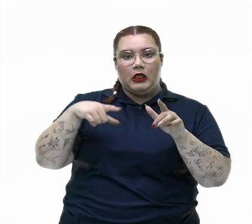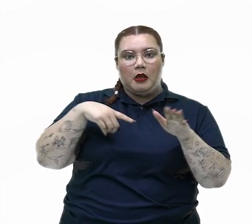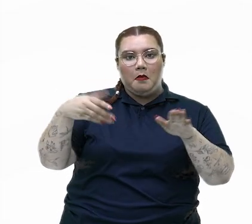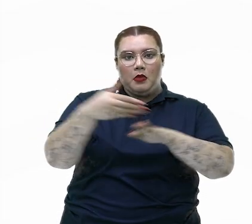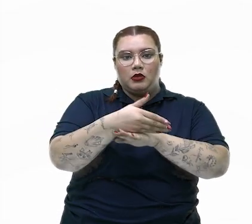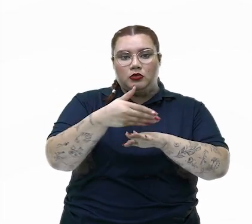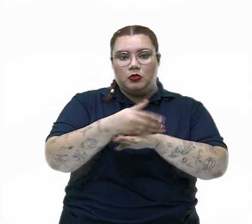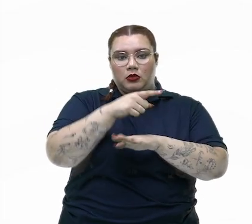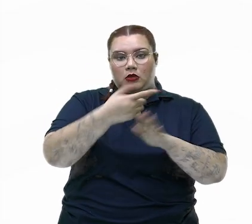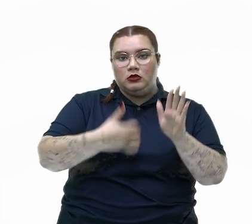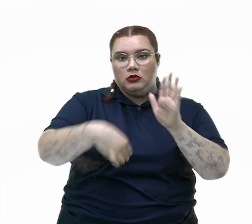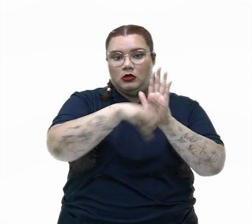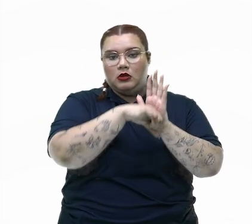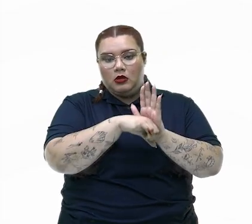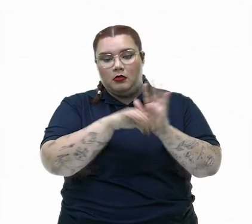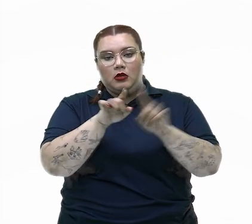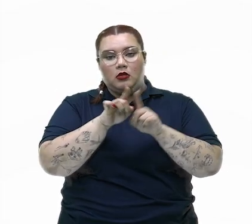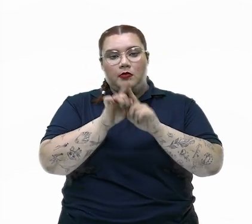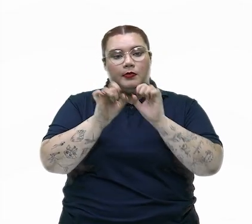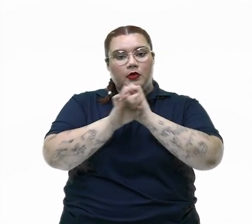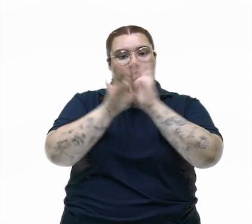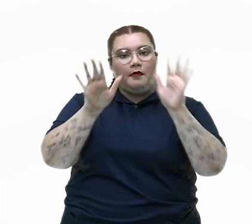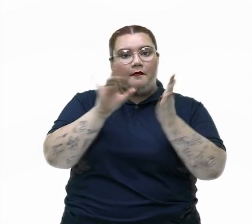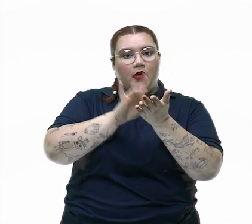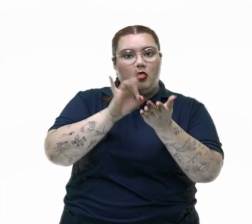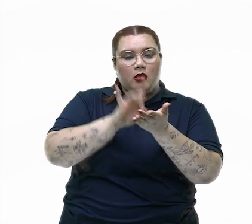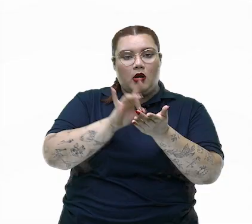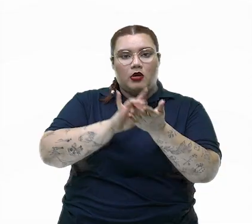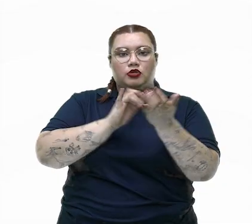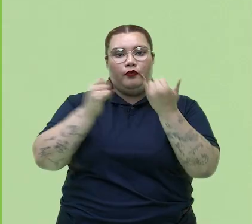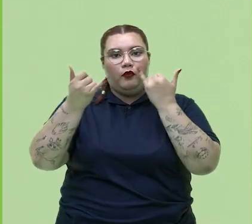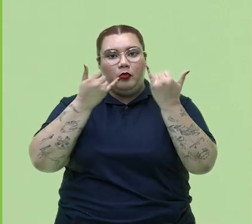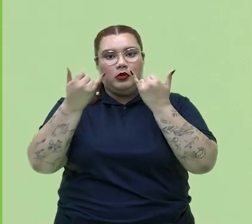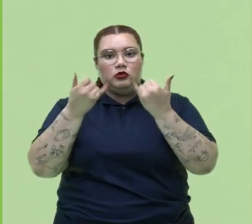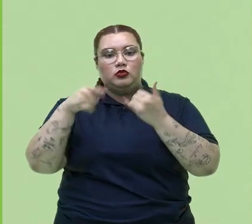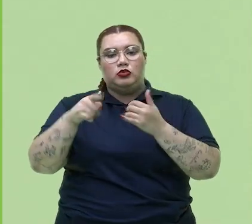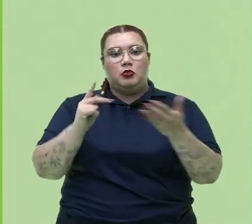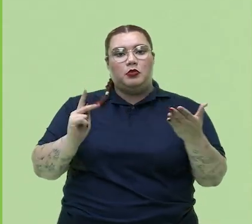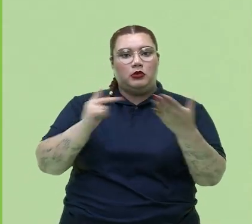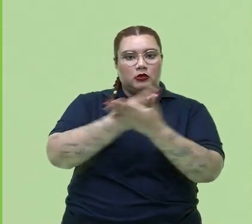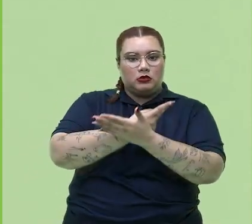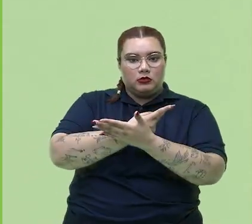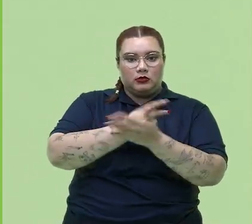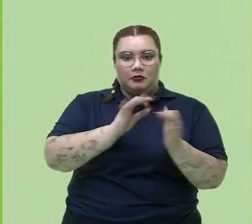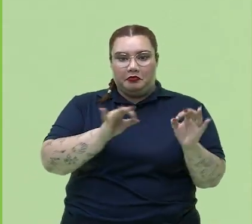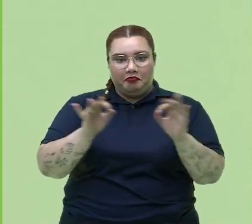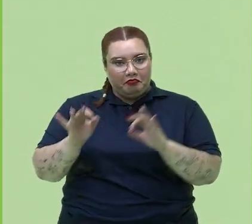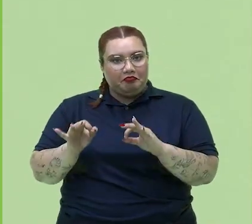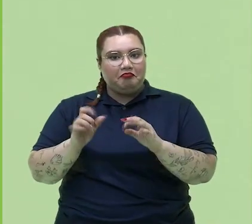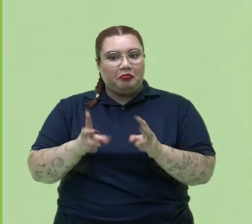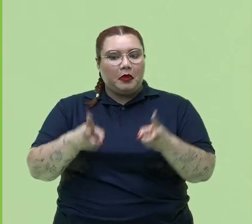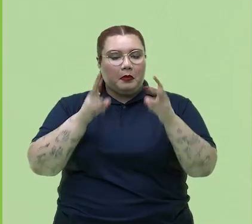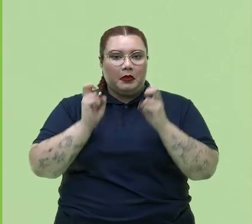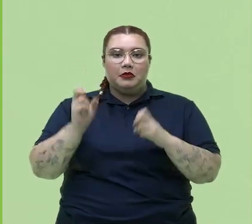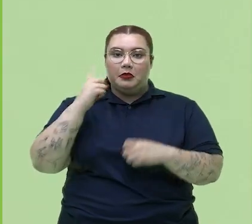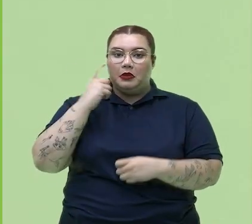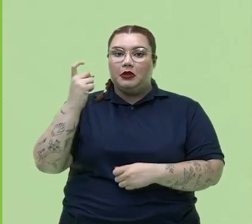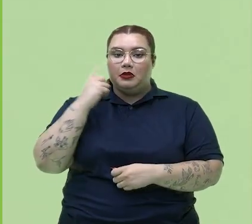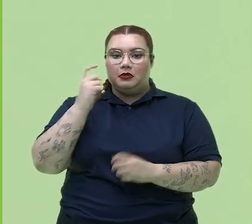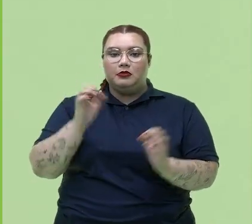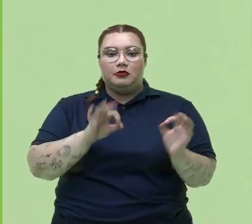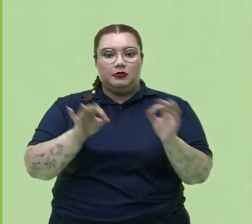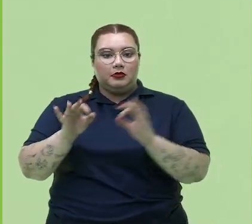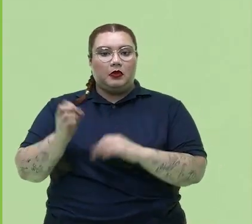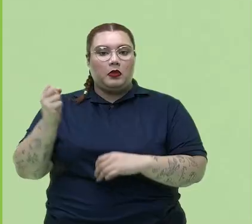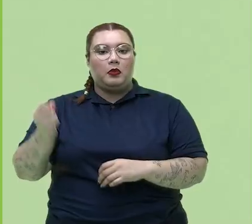em crimes e esclarecer, por exemplo, a verdade em casos criminais. Olha só que interessante, né?